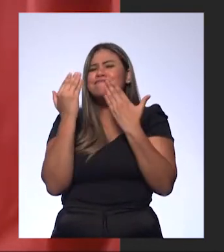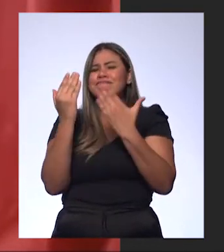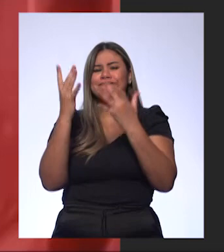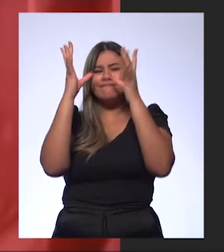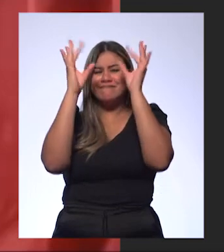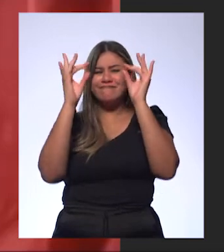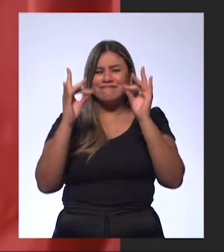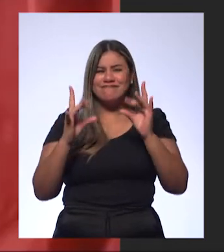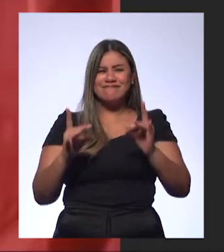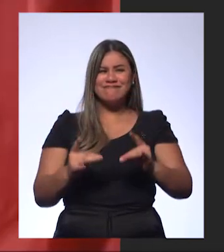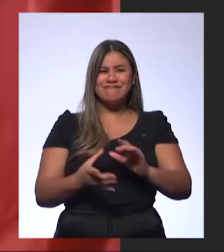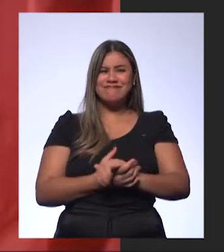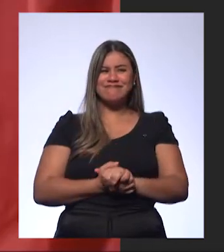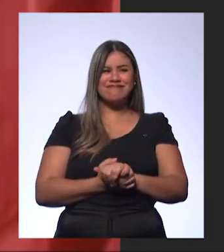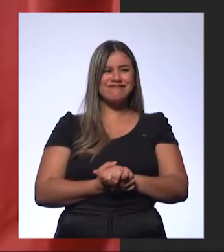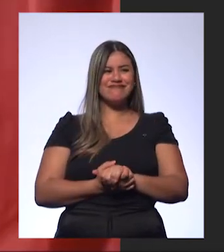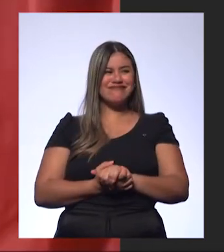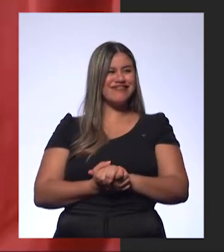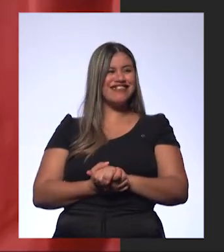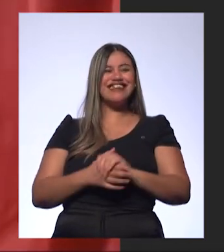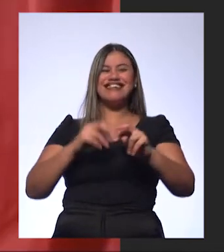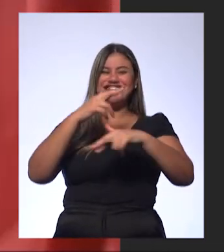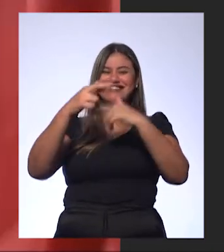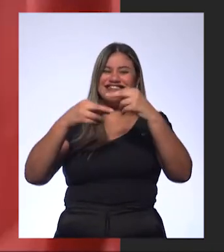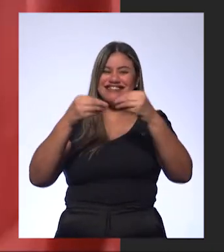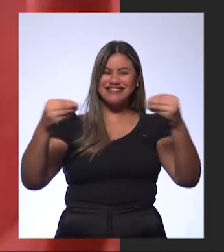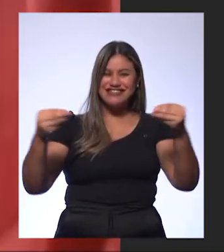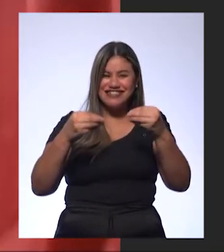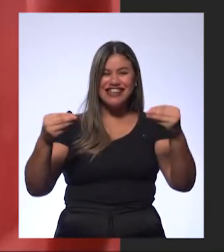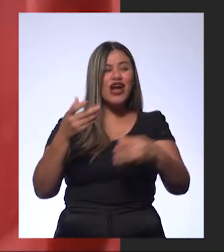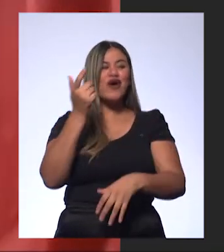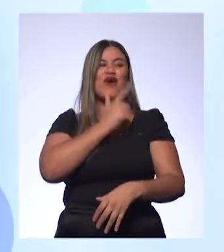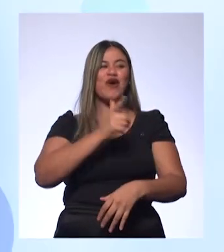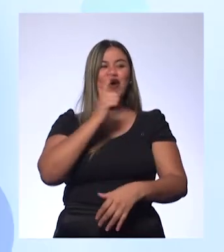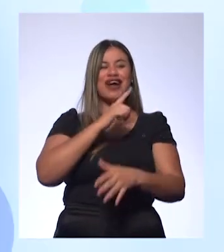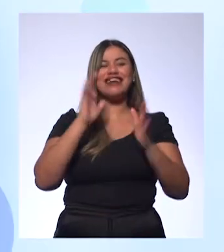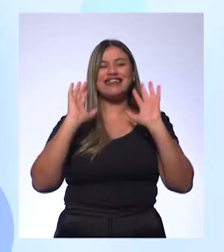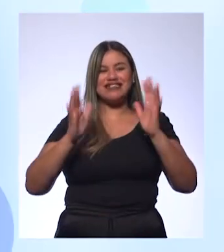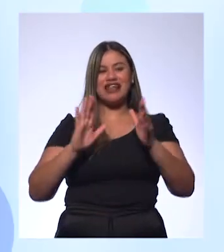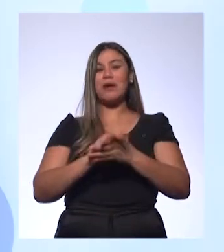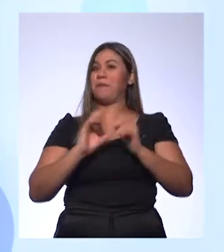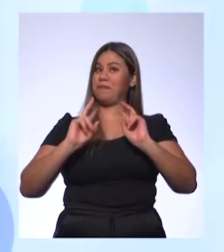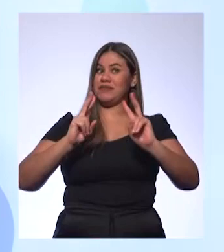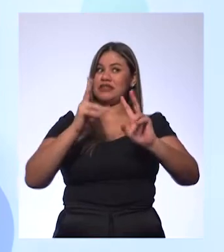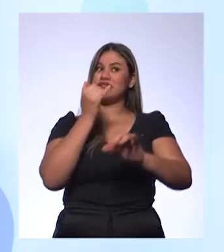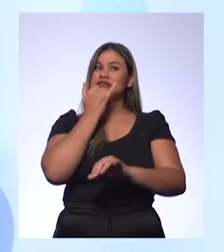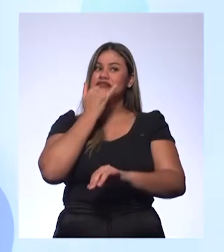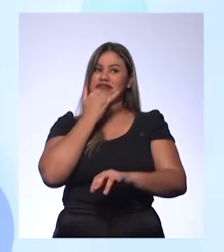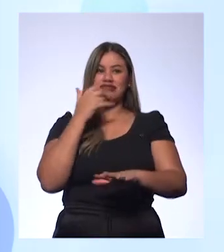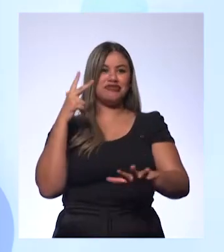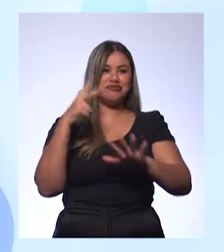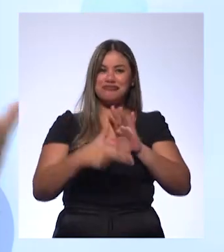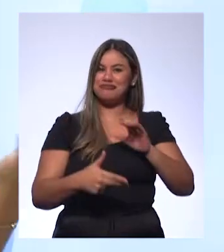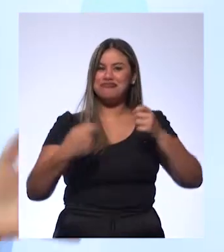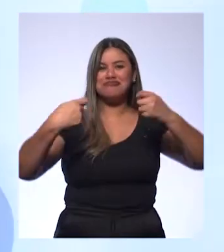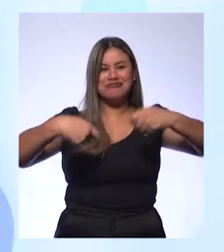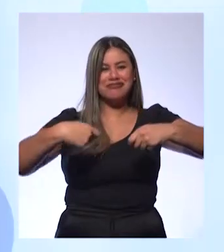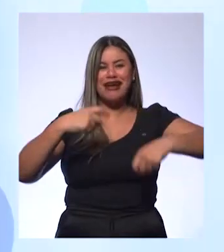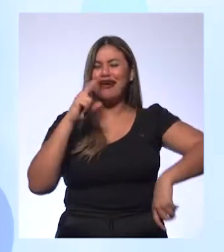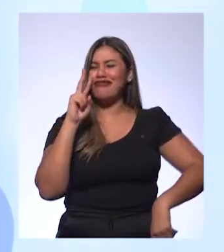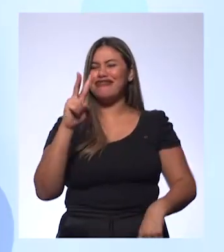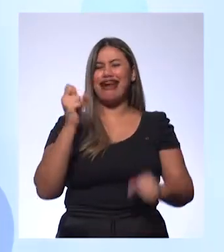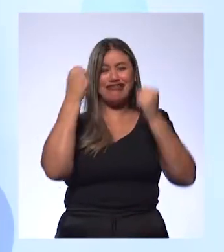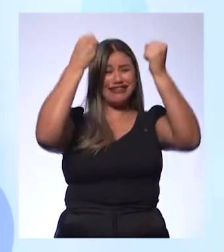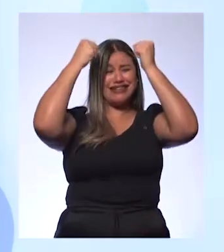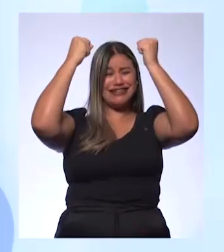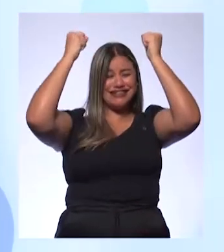descrever Olha aí, ao ser Alice, humano já ganhou o maravilhoso que ela é. presente, hein? Parabéns, Alice. Pode continuar, é que eu não me segurei, eu vibro junto,